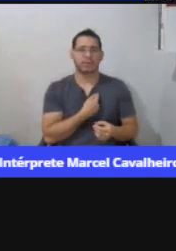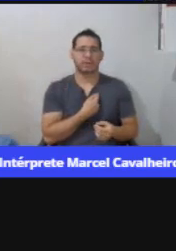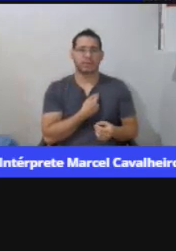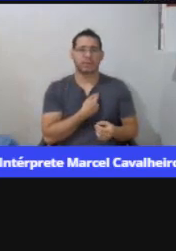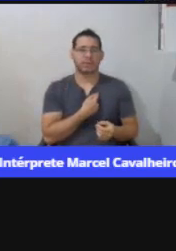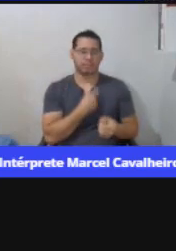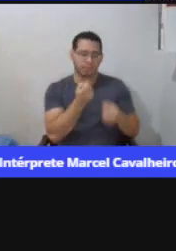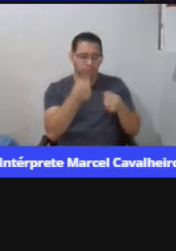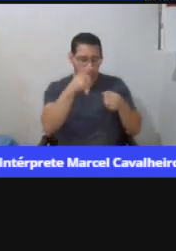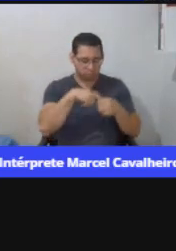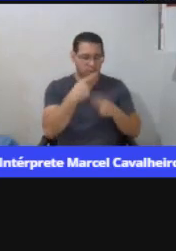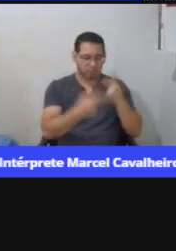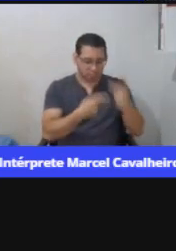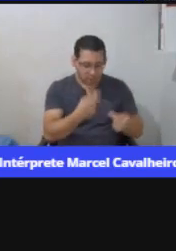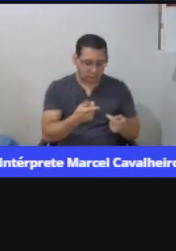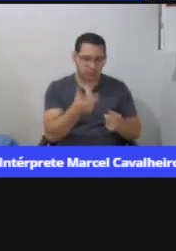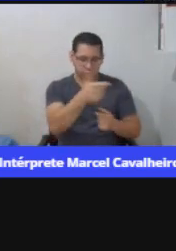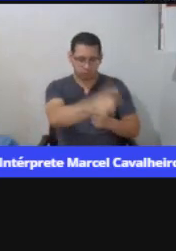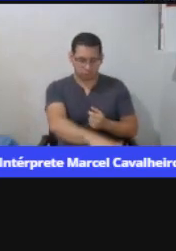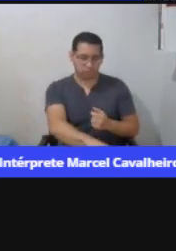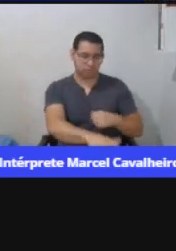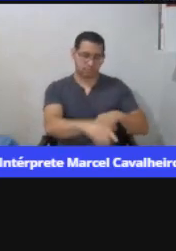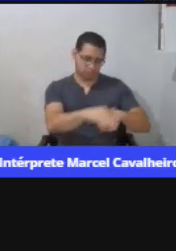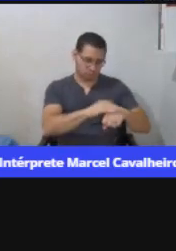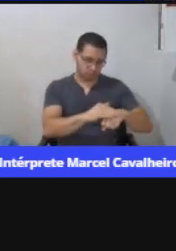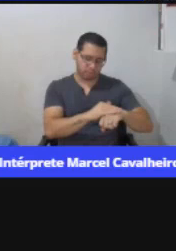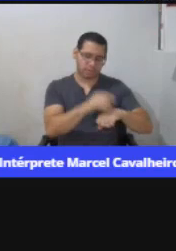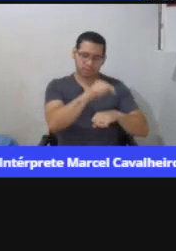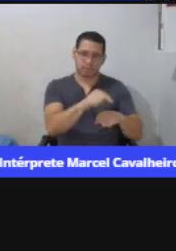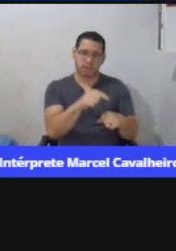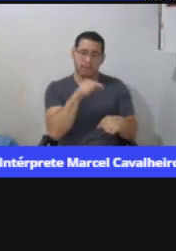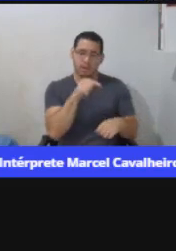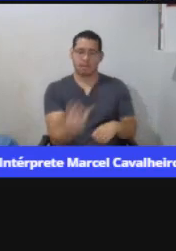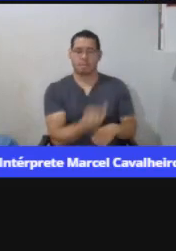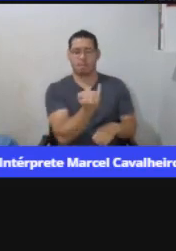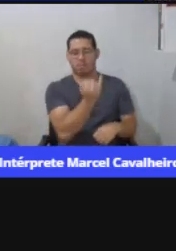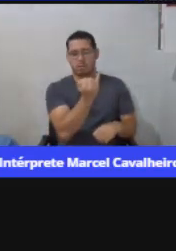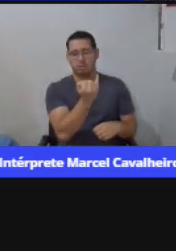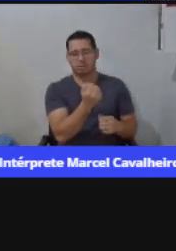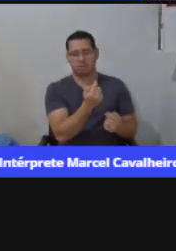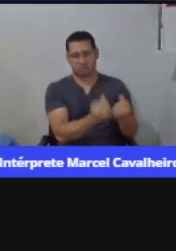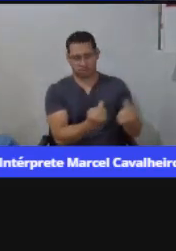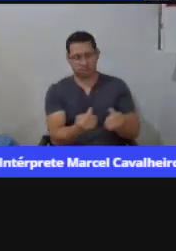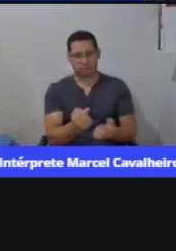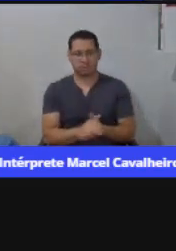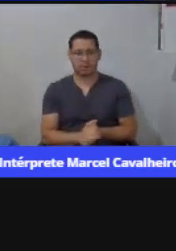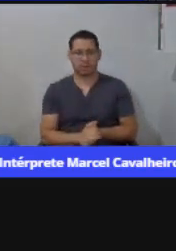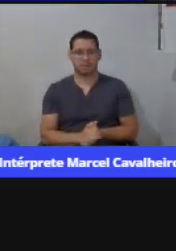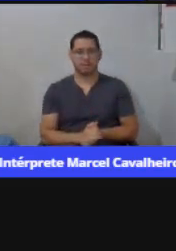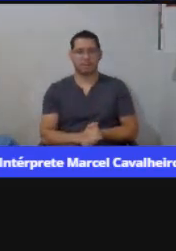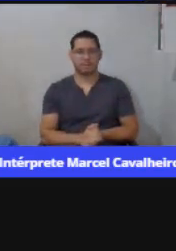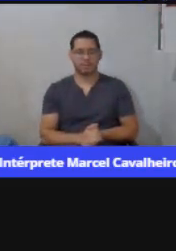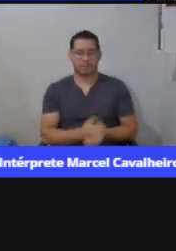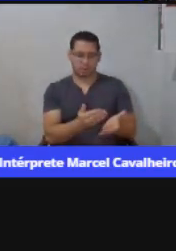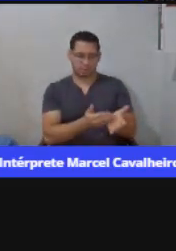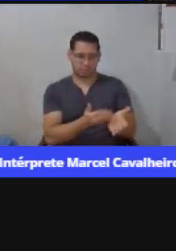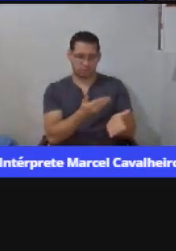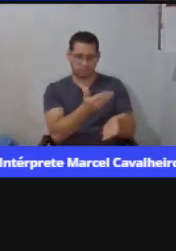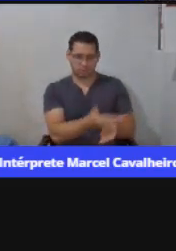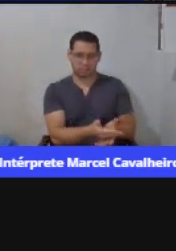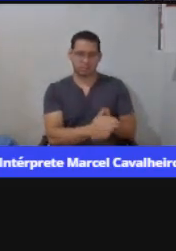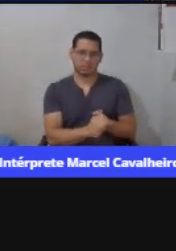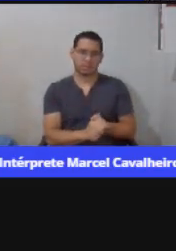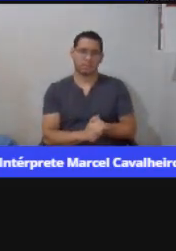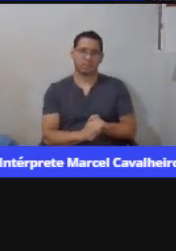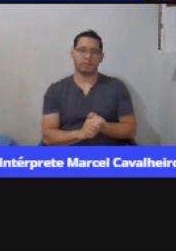voltando a falar, retomando essa conversa a respeito dessa importância com relação ao documento e as habilidades que